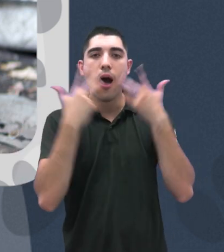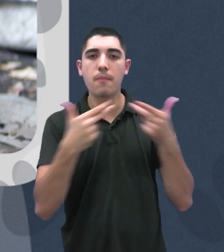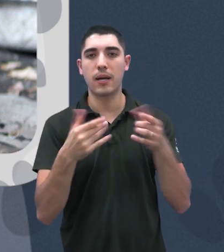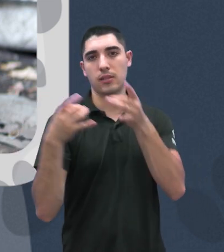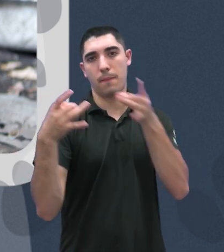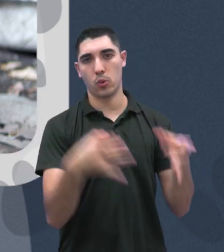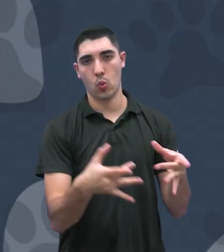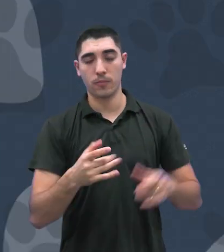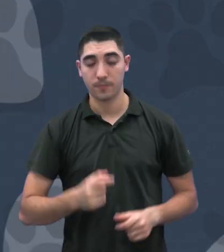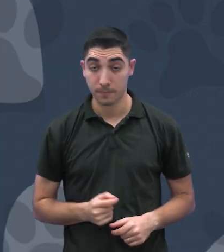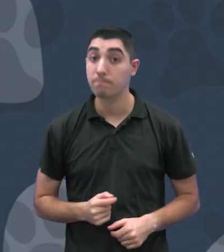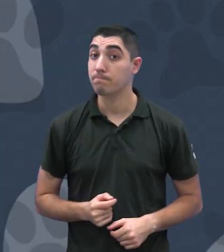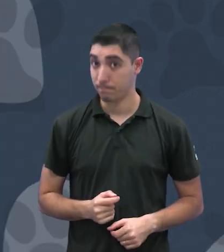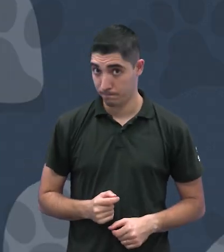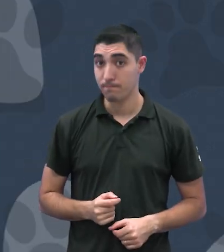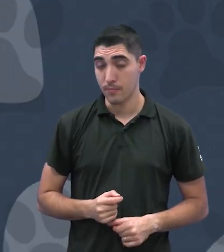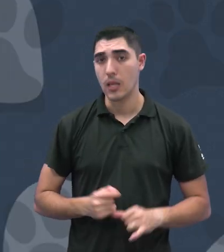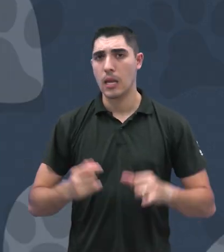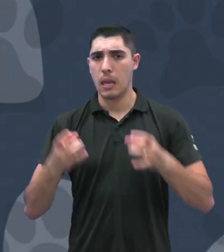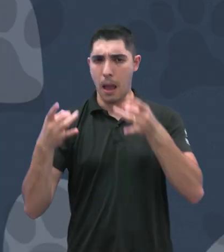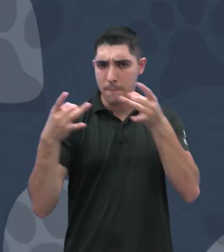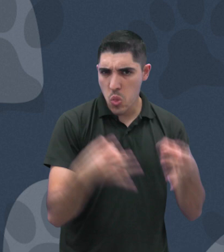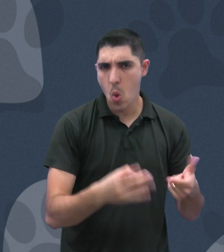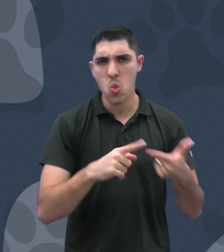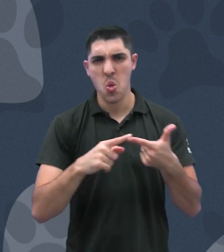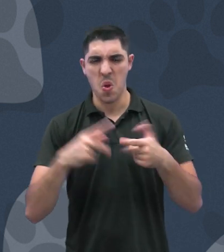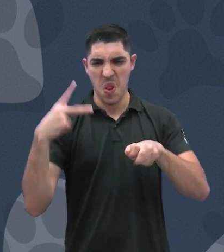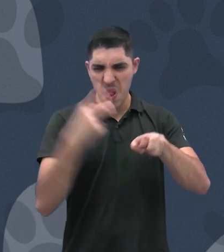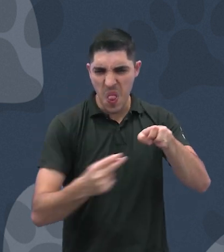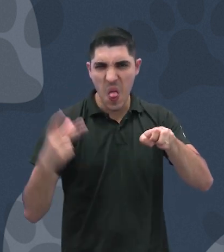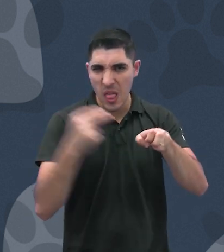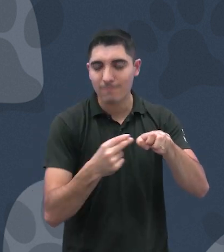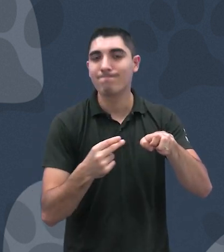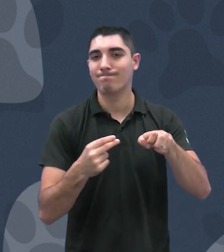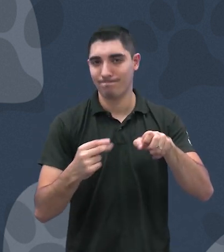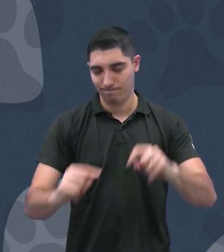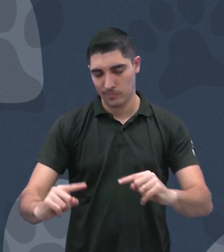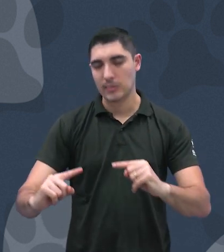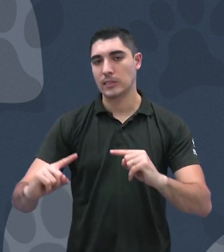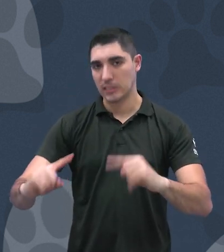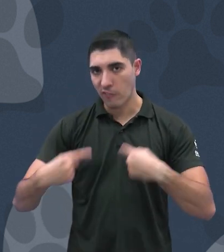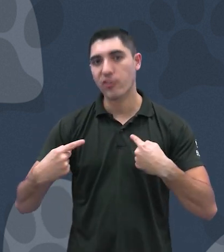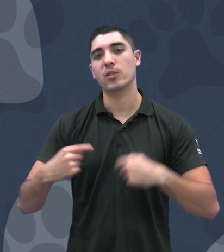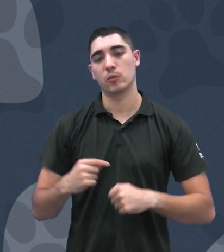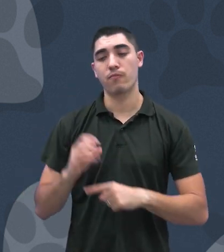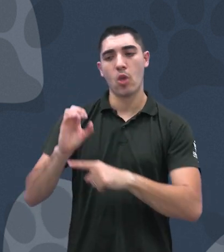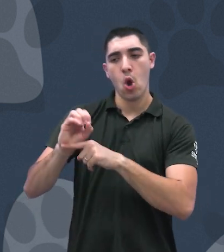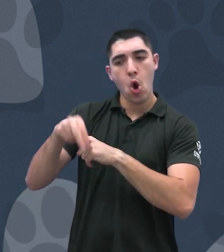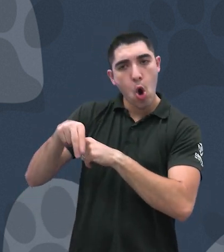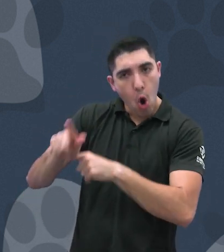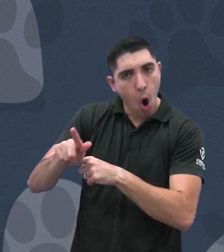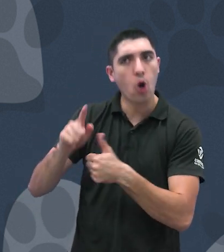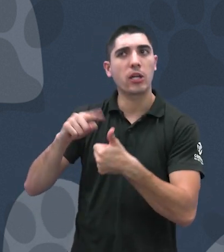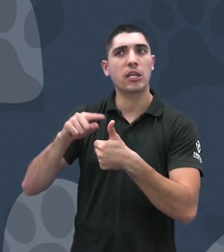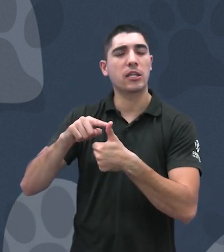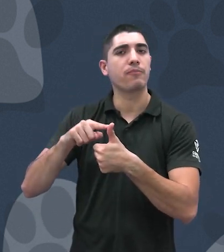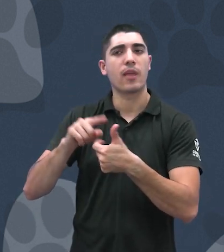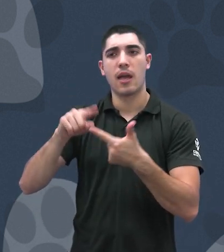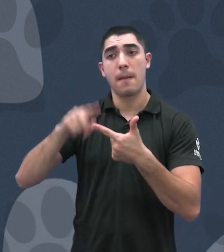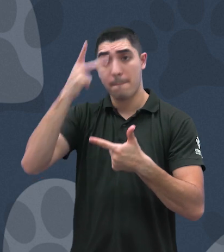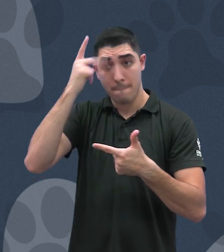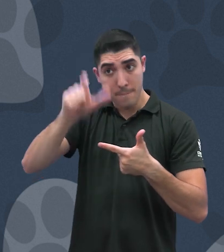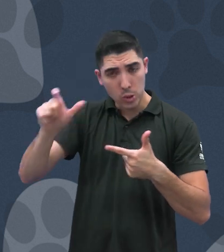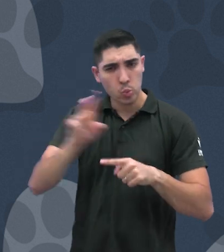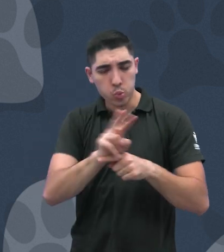de animais. Lidar com os maus tratos e com o abandono é um grande desafio, gente, enorme desafio para ONGs,